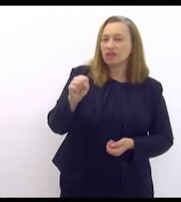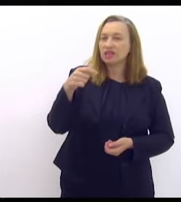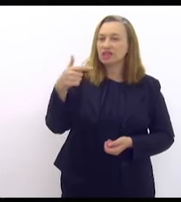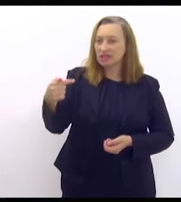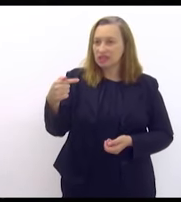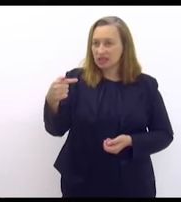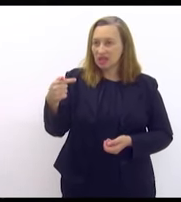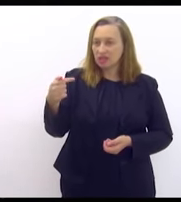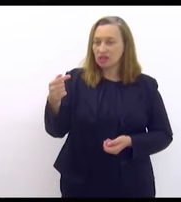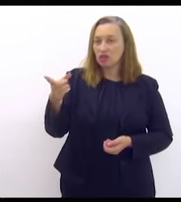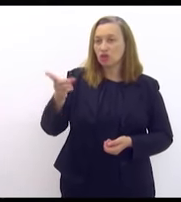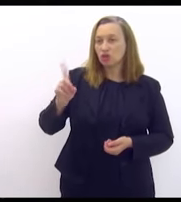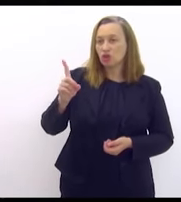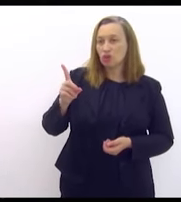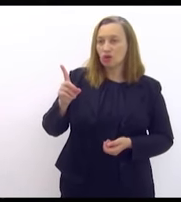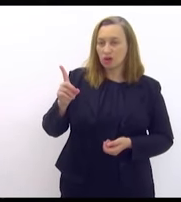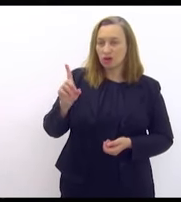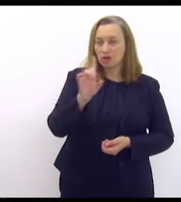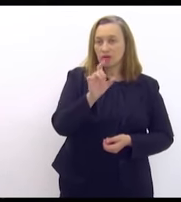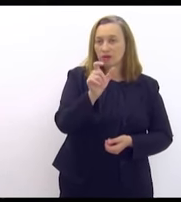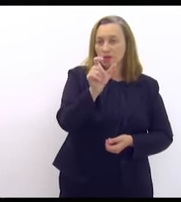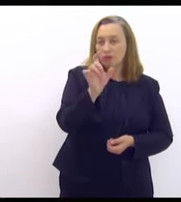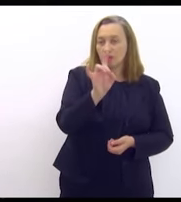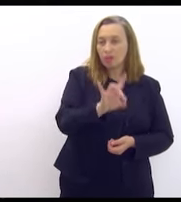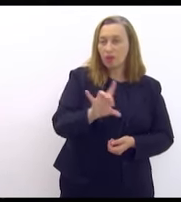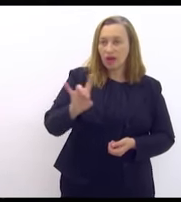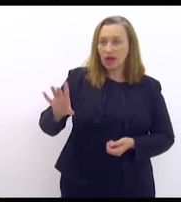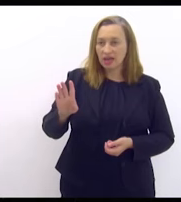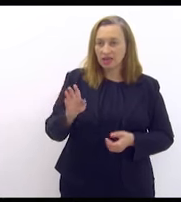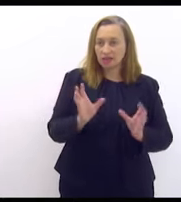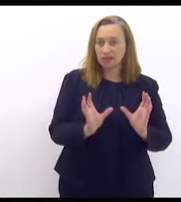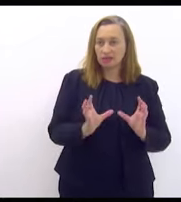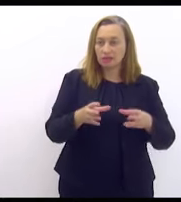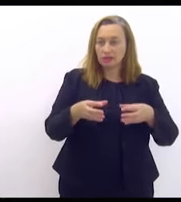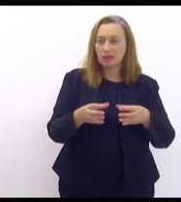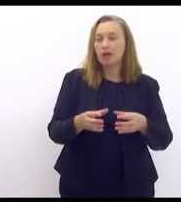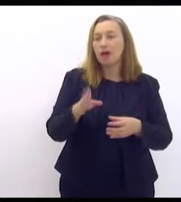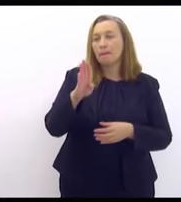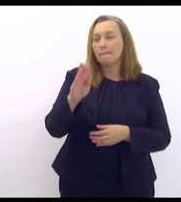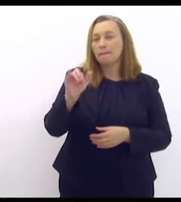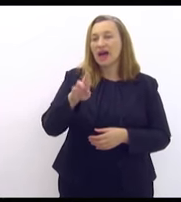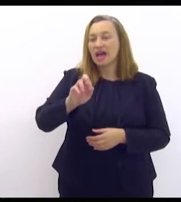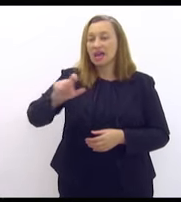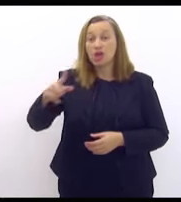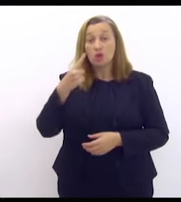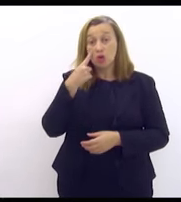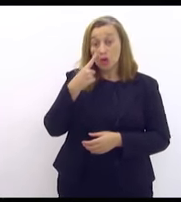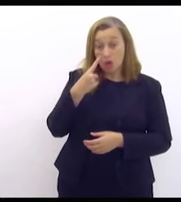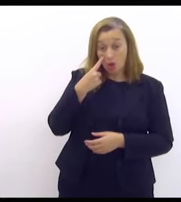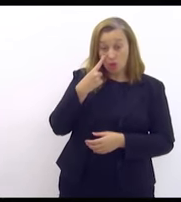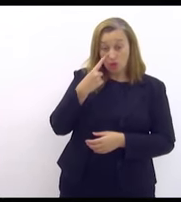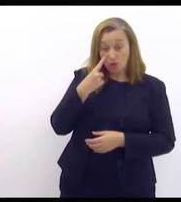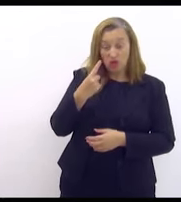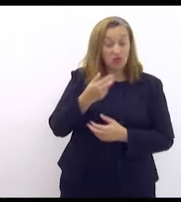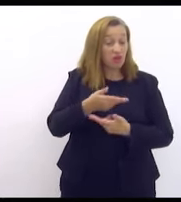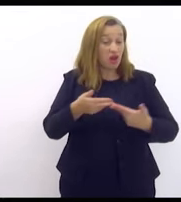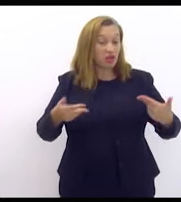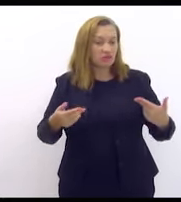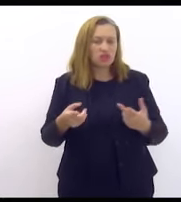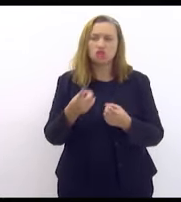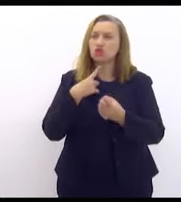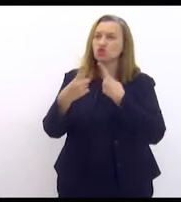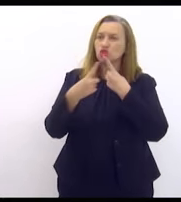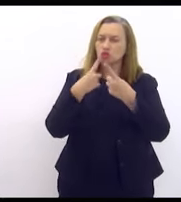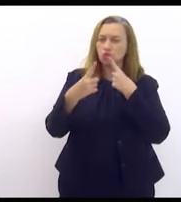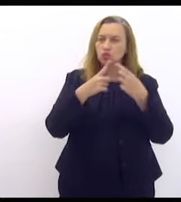$87 por barril. E eu que estava aqui em 2016, assisti inúmeras vezes, né, discurso